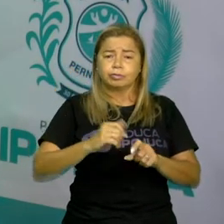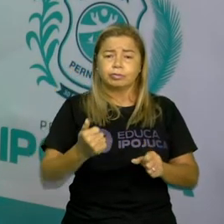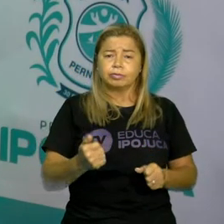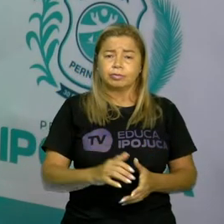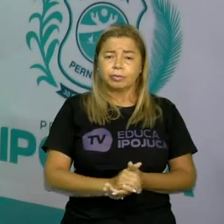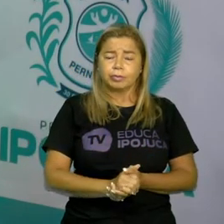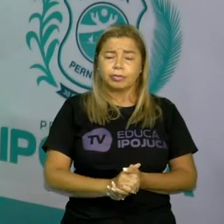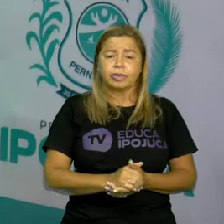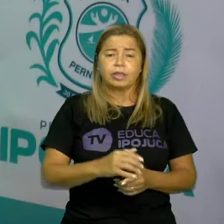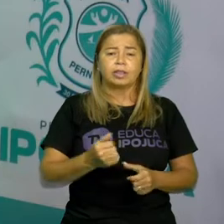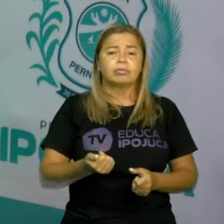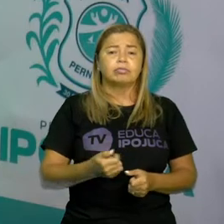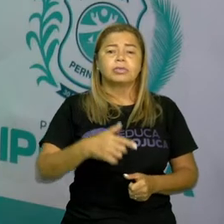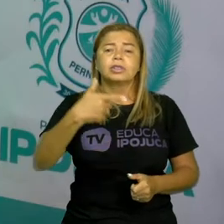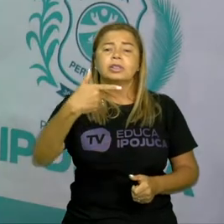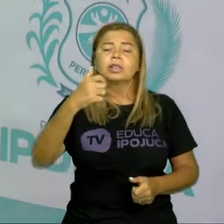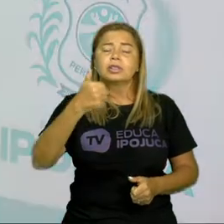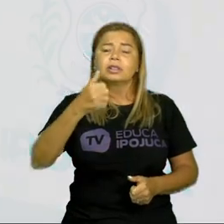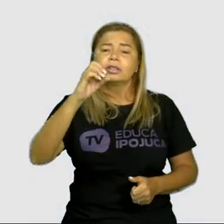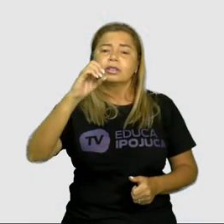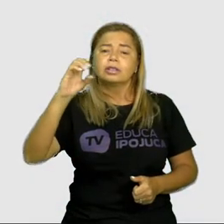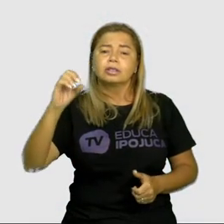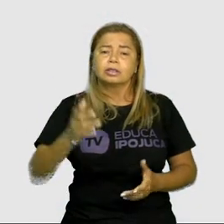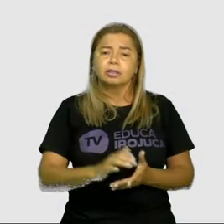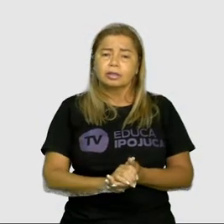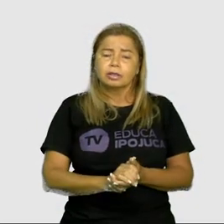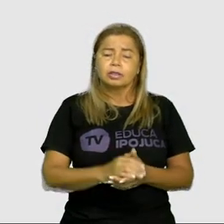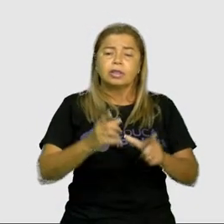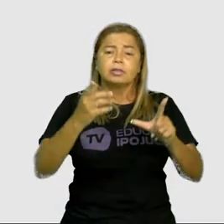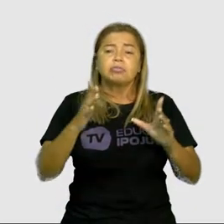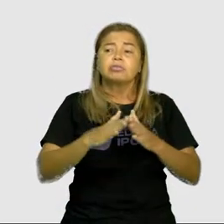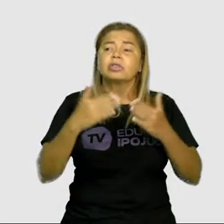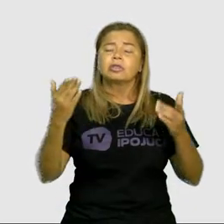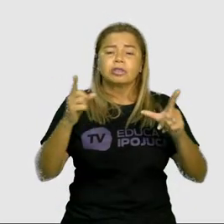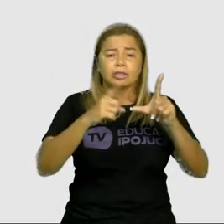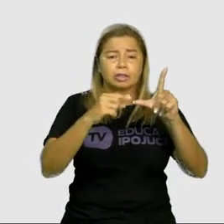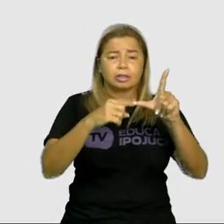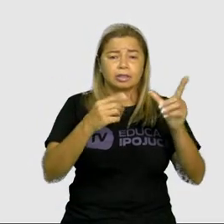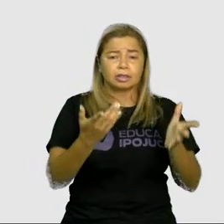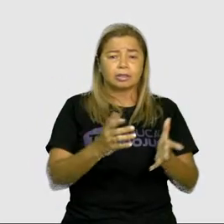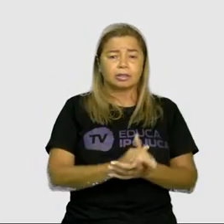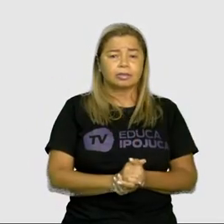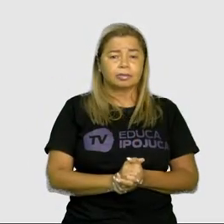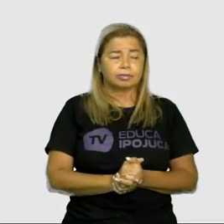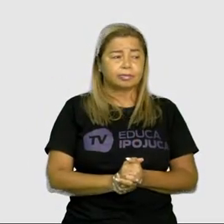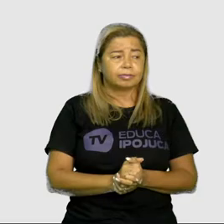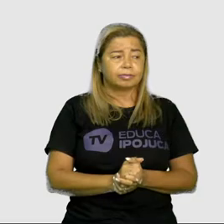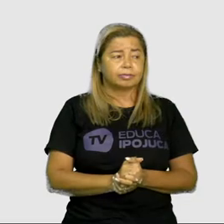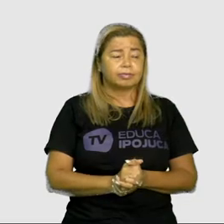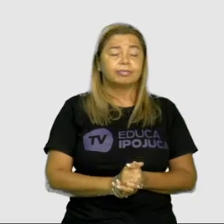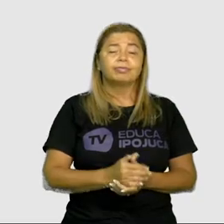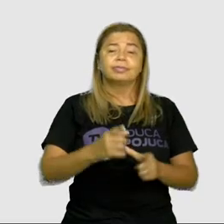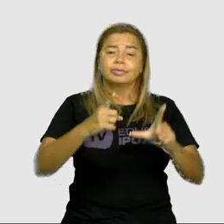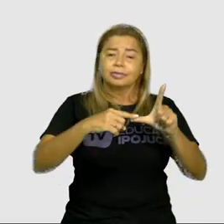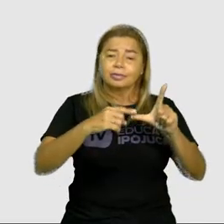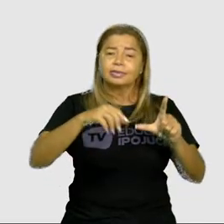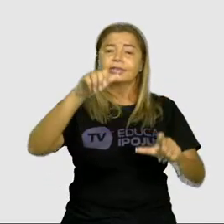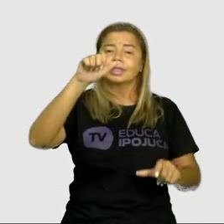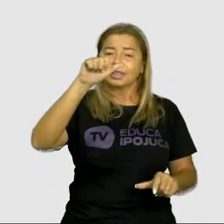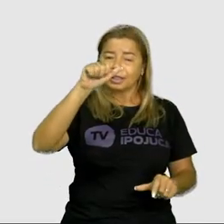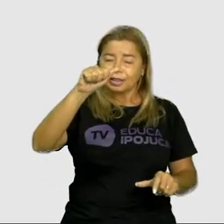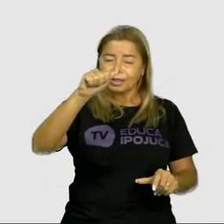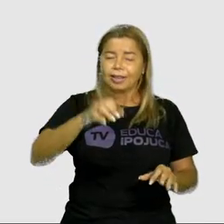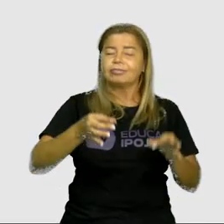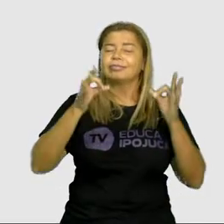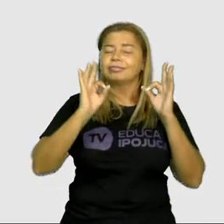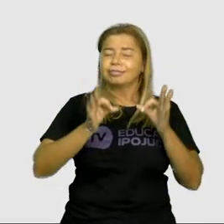10 mais 4 mais 1. Qual é a letra? Muito bem, a letra A. 100 mais